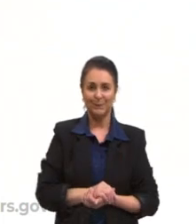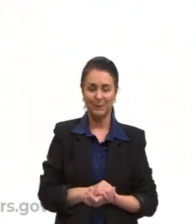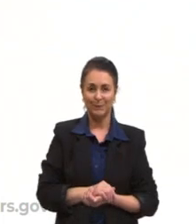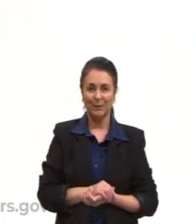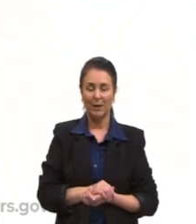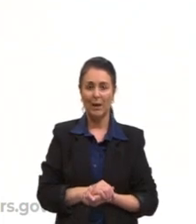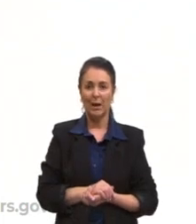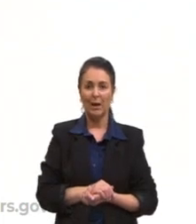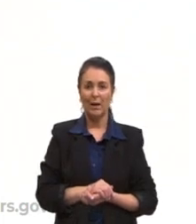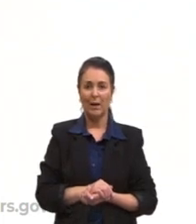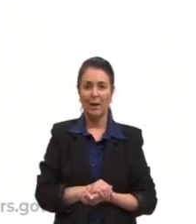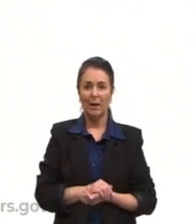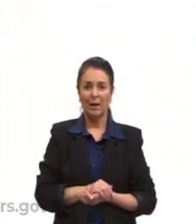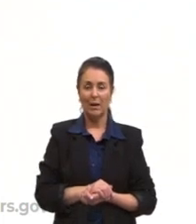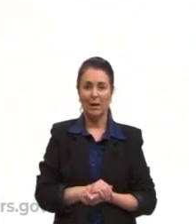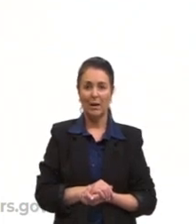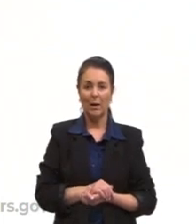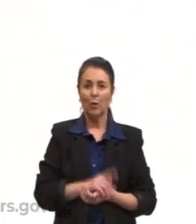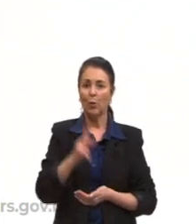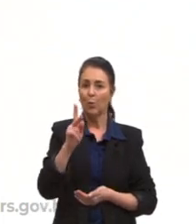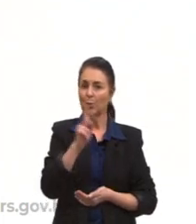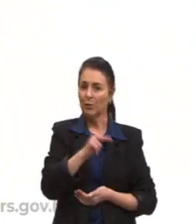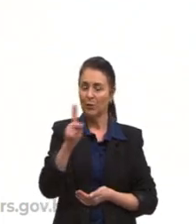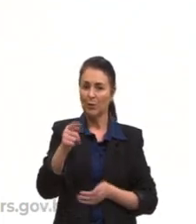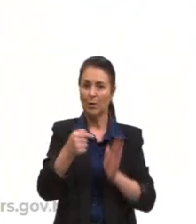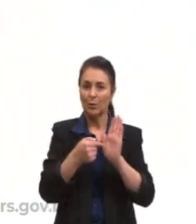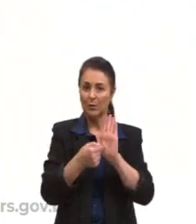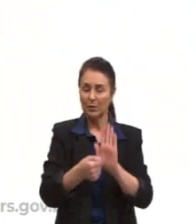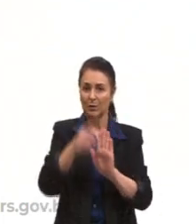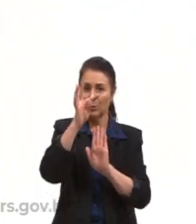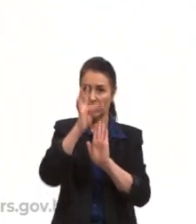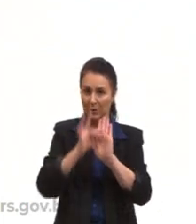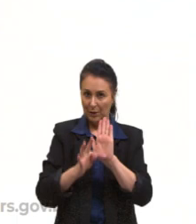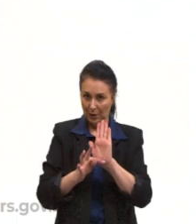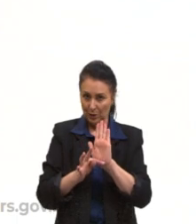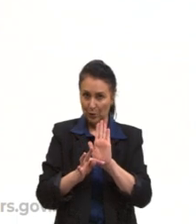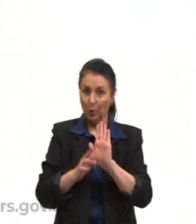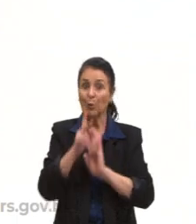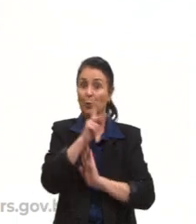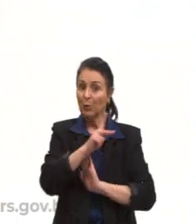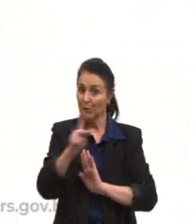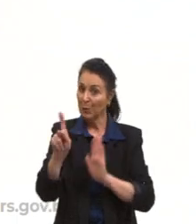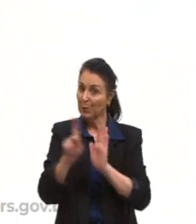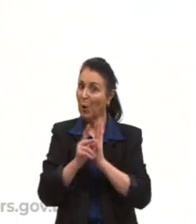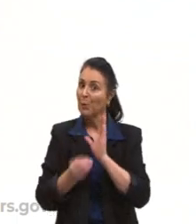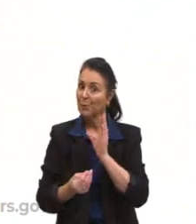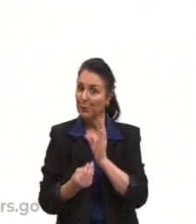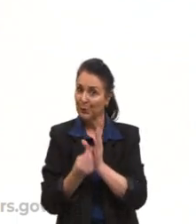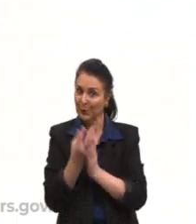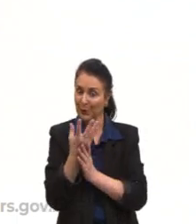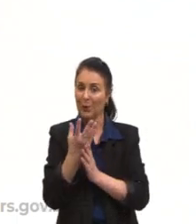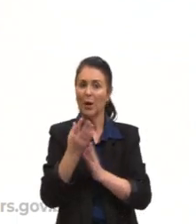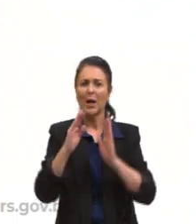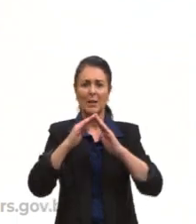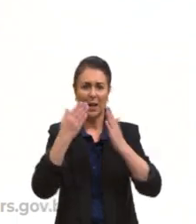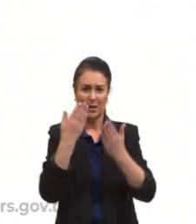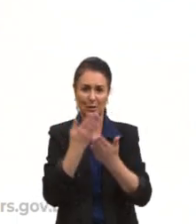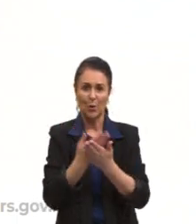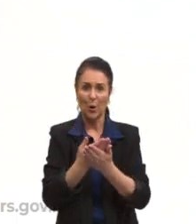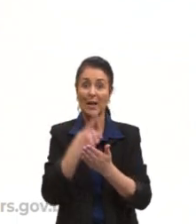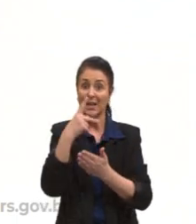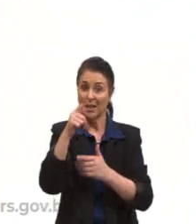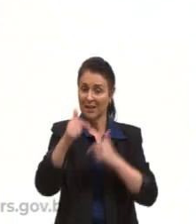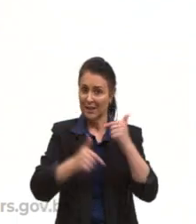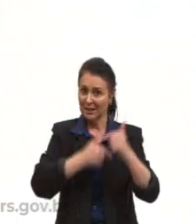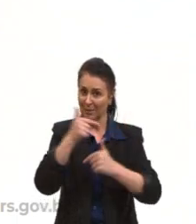bom então na próxima trouxe um texto um pequeno texto criado por mim penso que eu criei um pessoal da escola para morar da